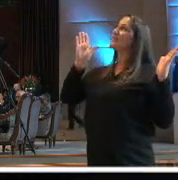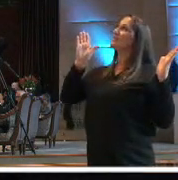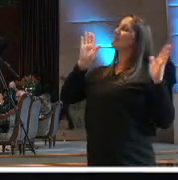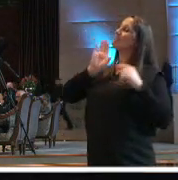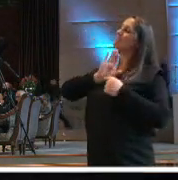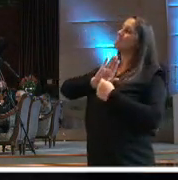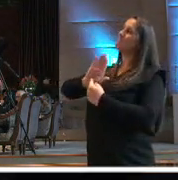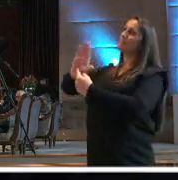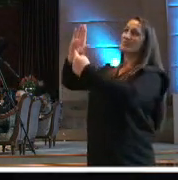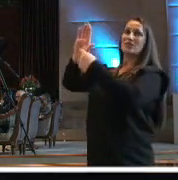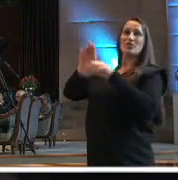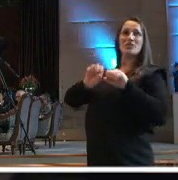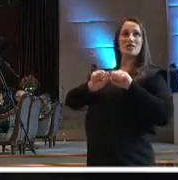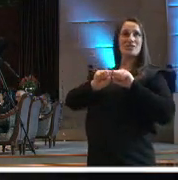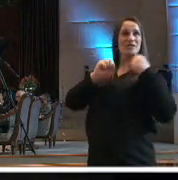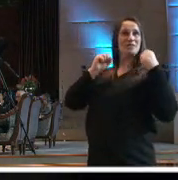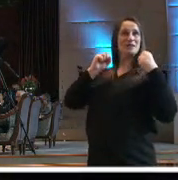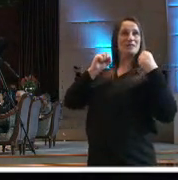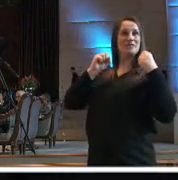coração quebrantado e contrito.